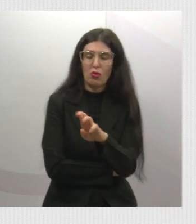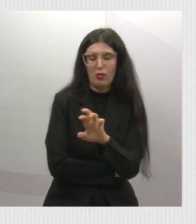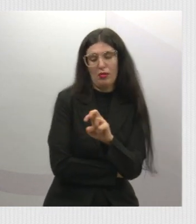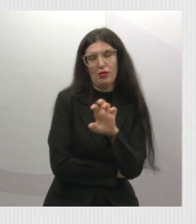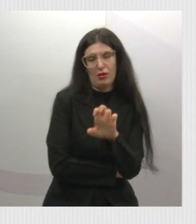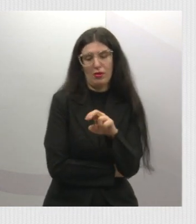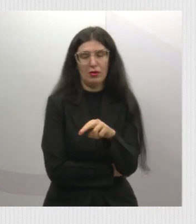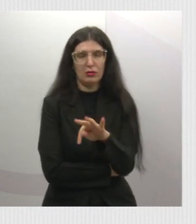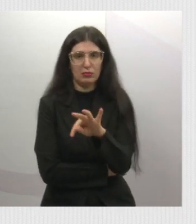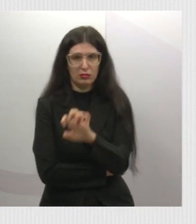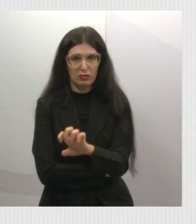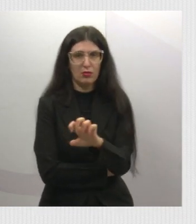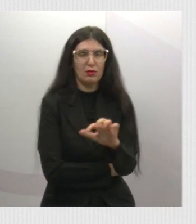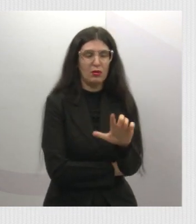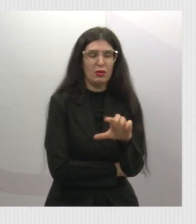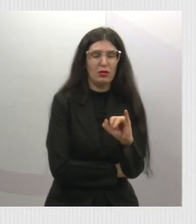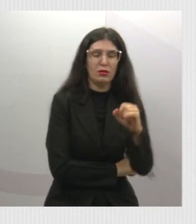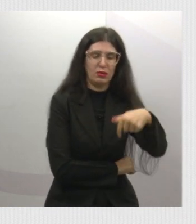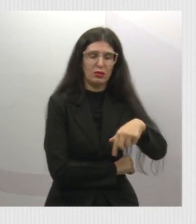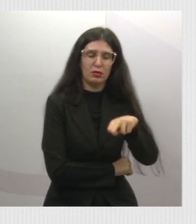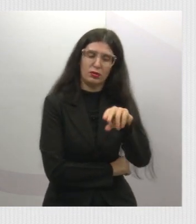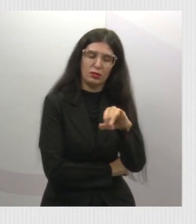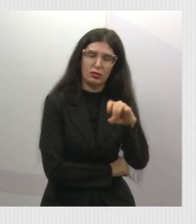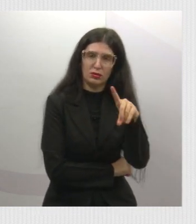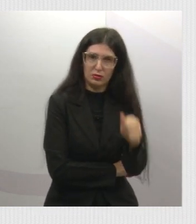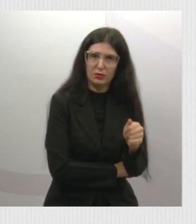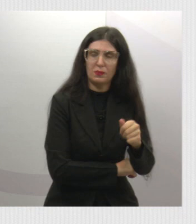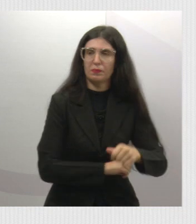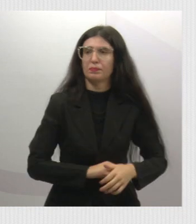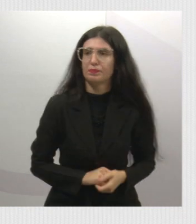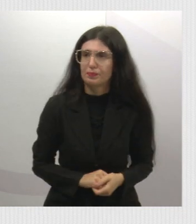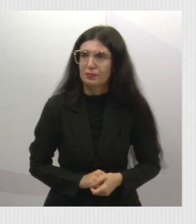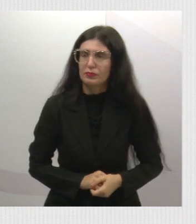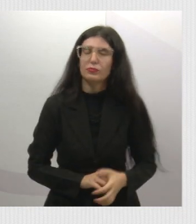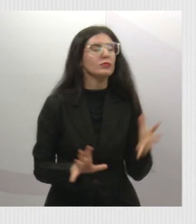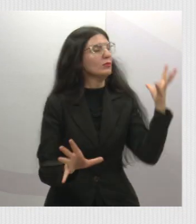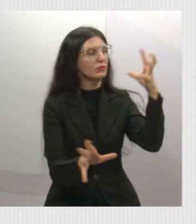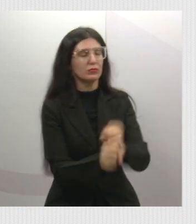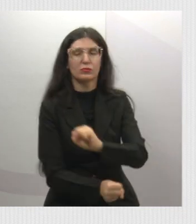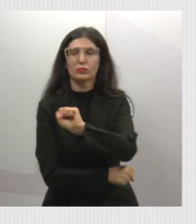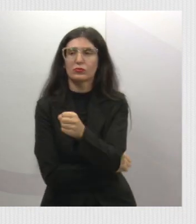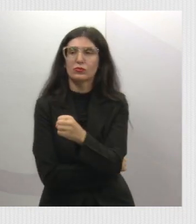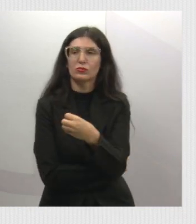nosso valor, em valores monetários, foi na ordem de